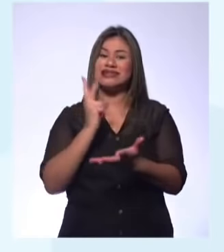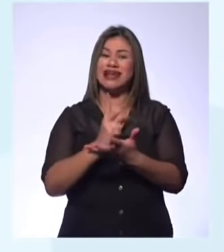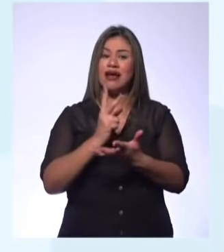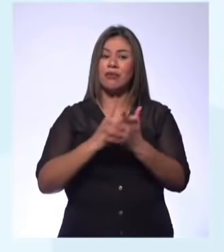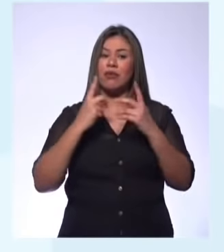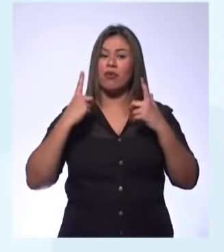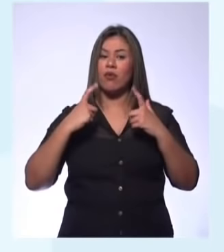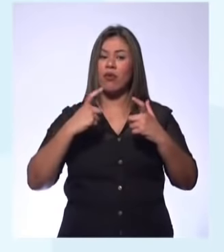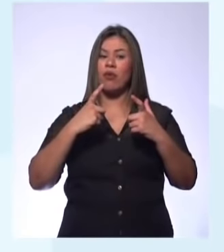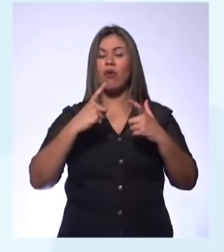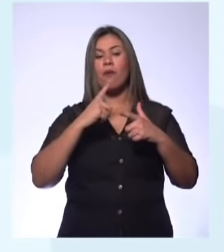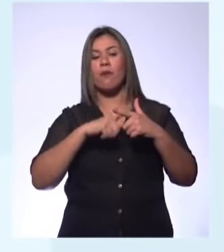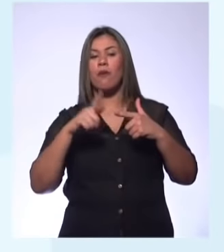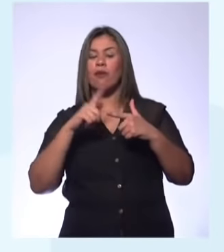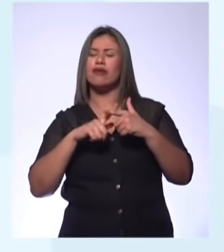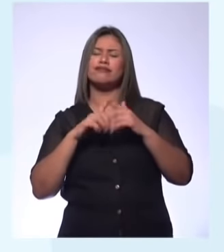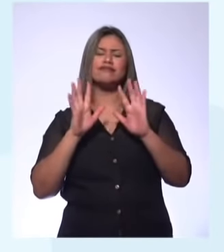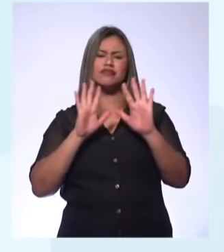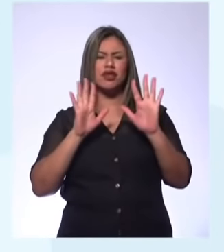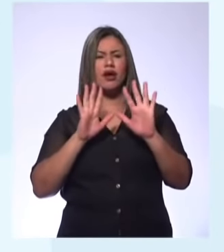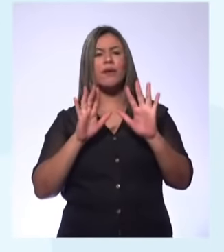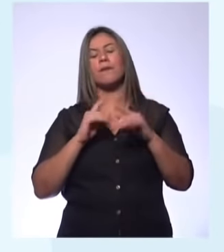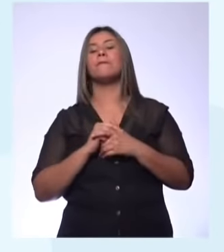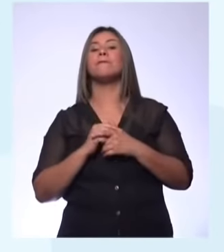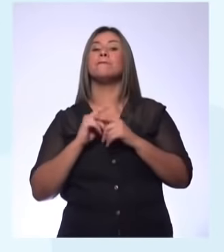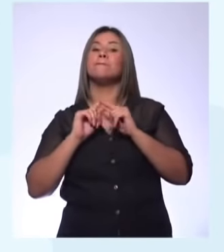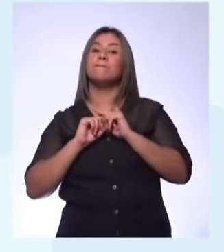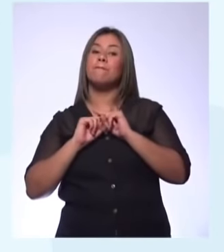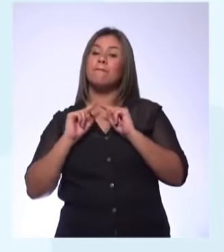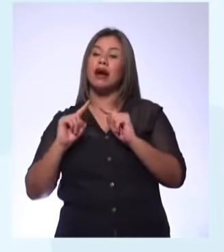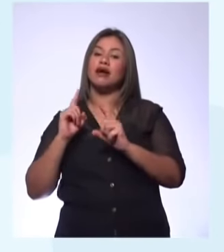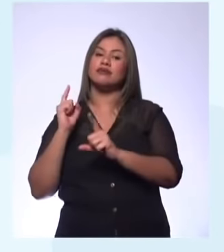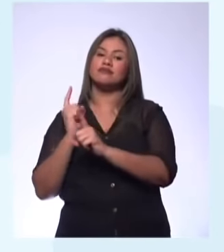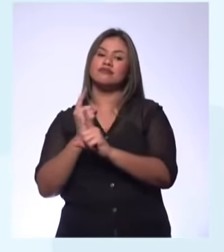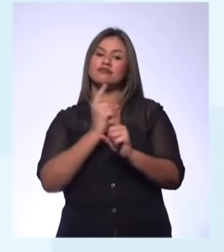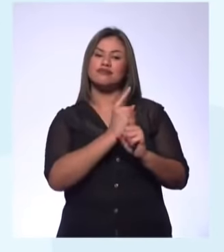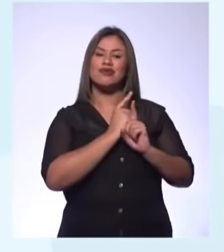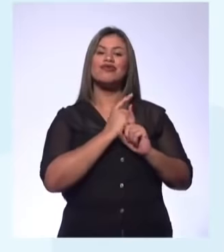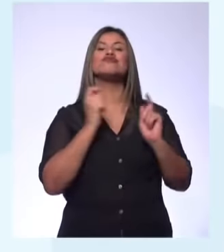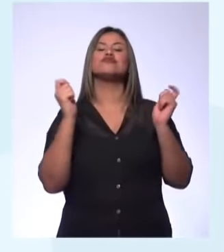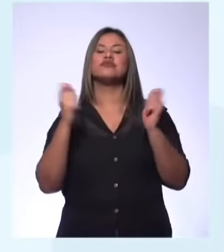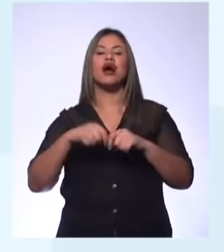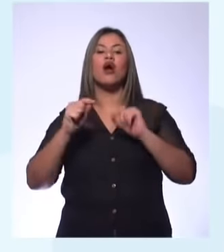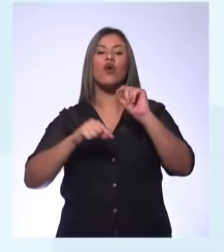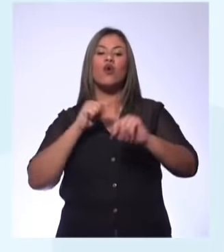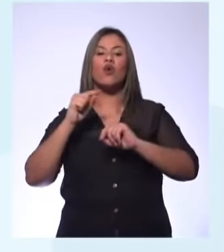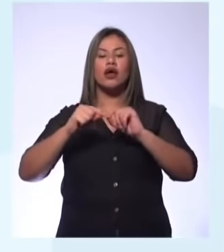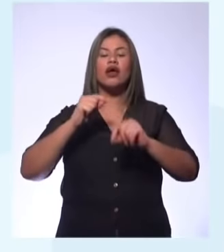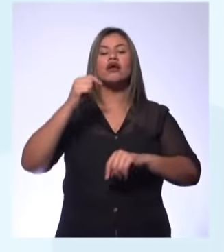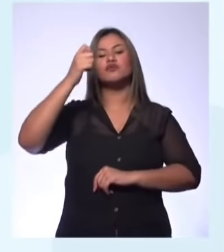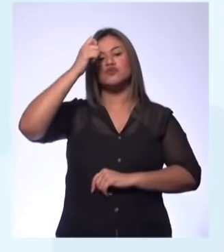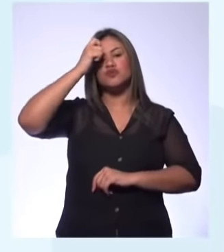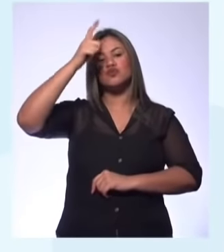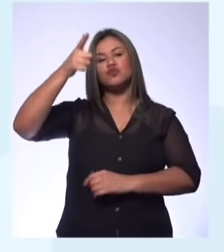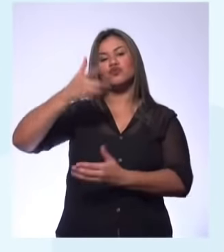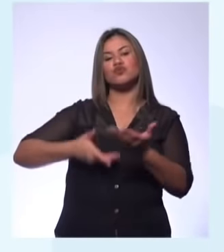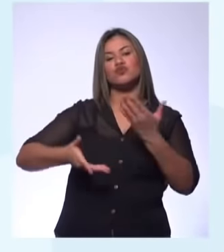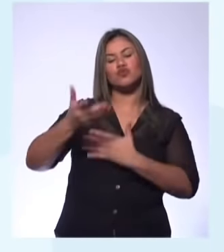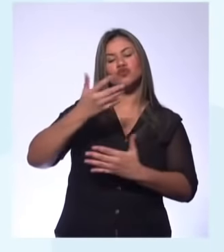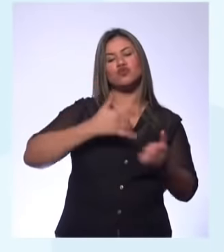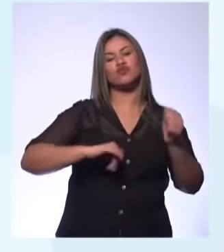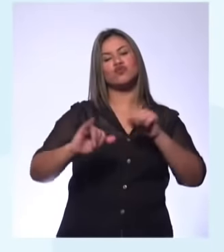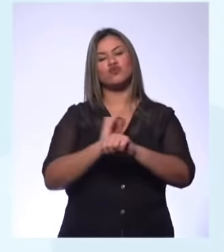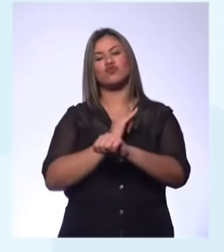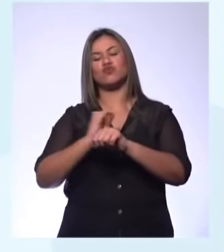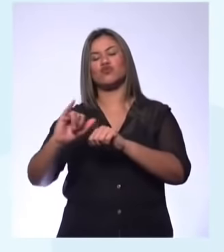mas todos os encontros resultaram na mistura de culturas e técnicas, transformando